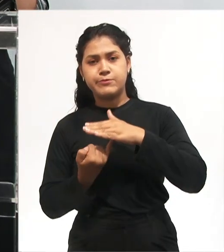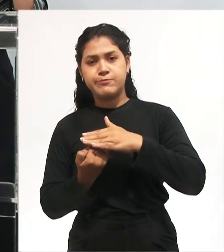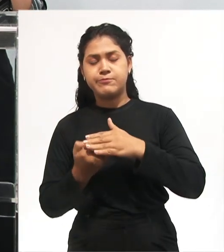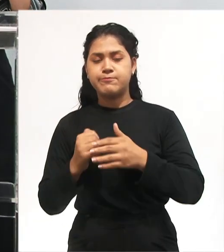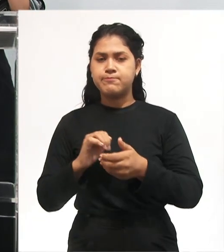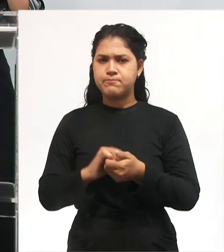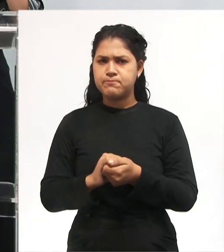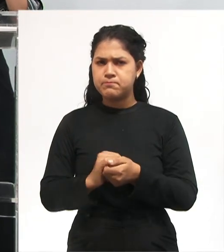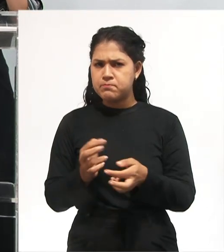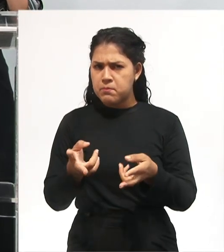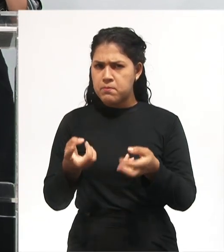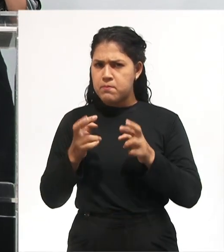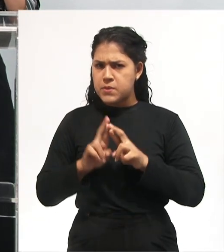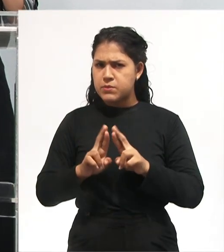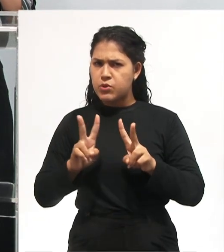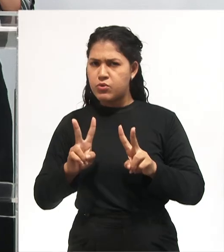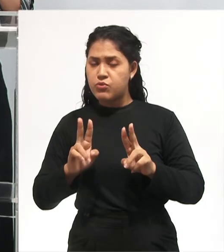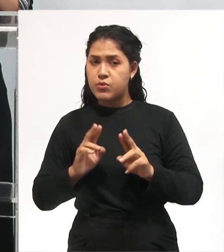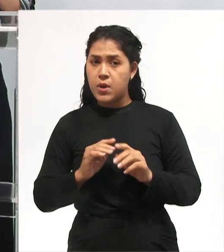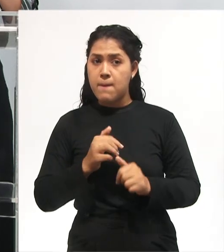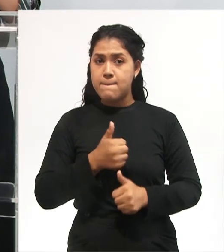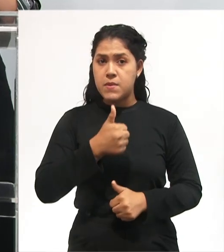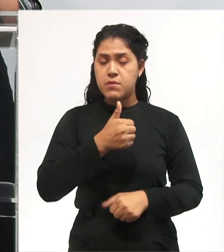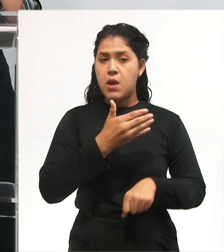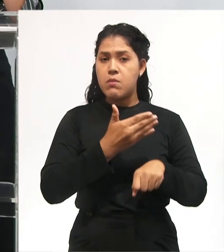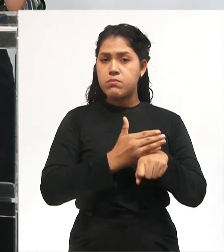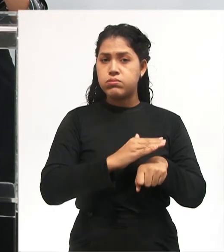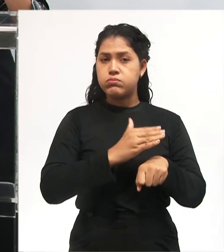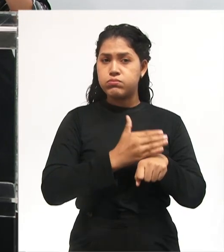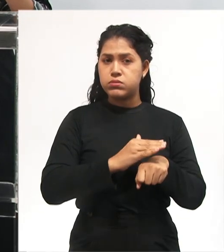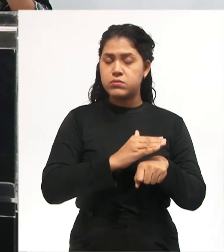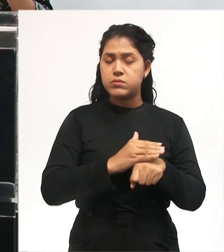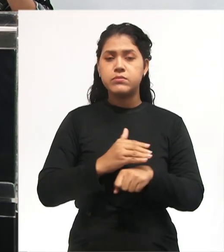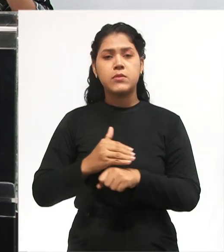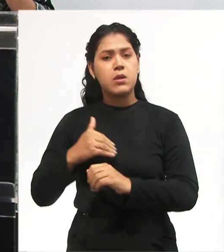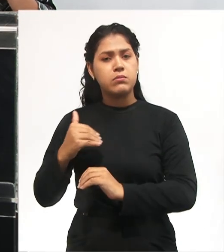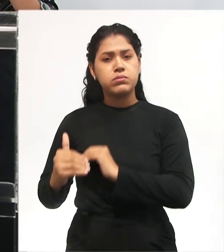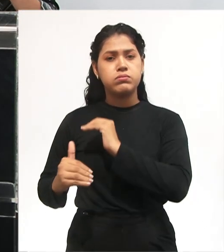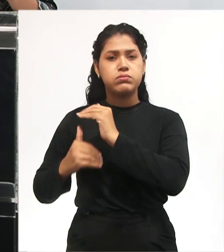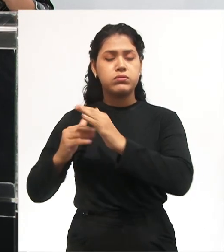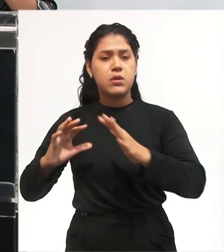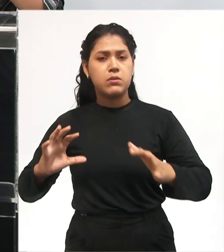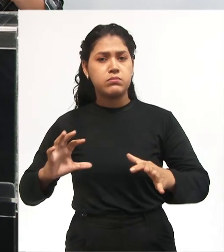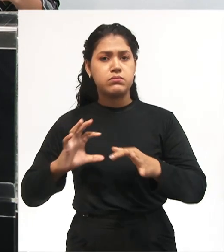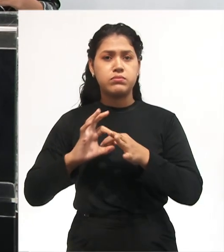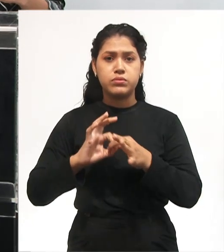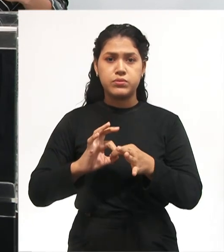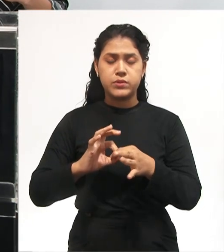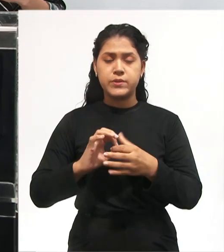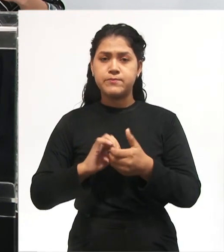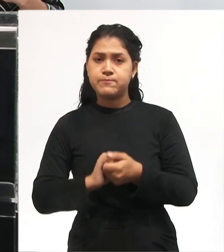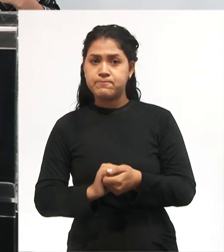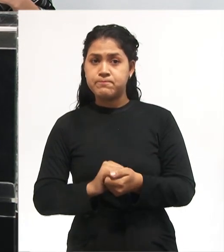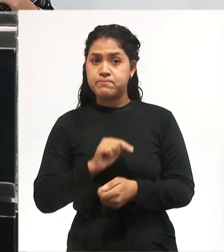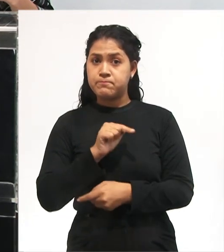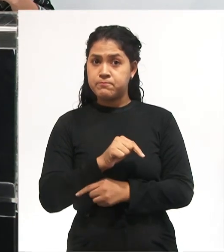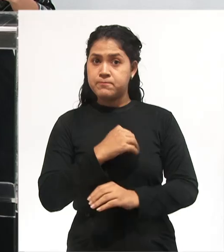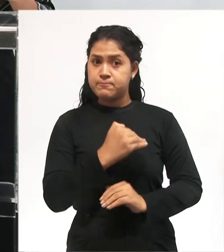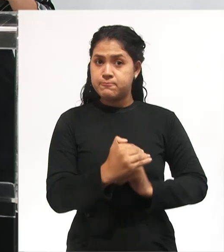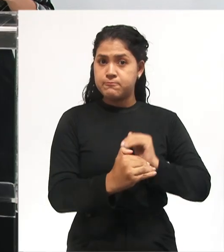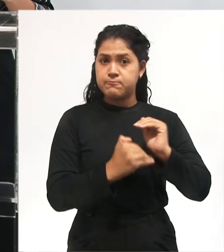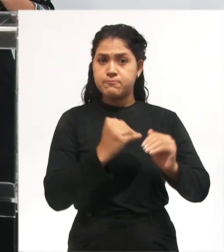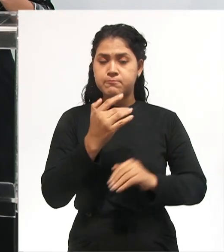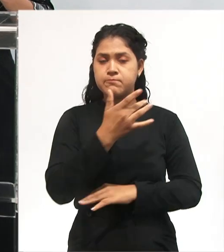processos distintos, mas que um processo está dentro do outro. O processo de desenvolver